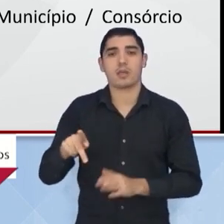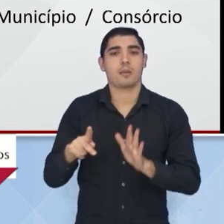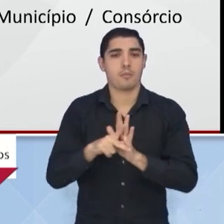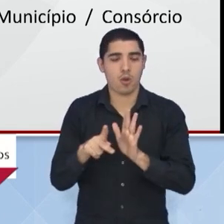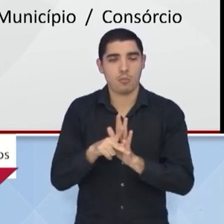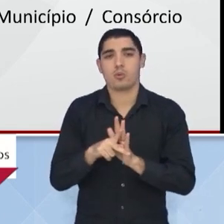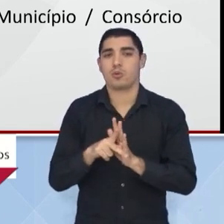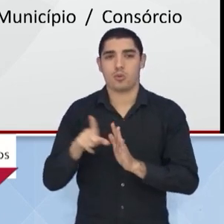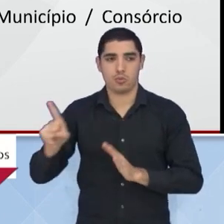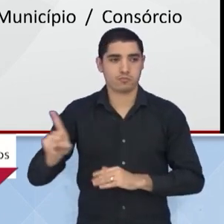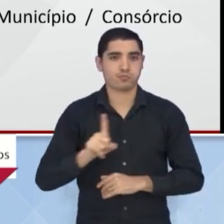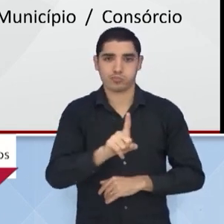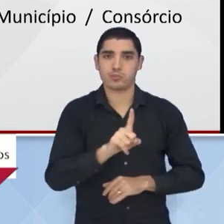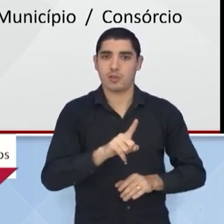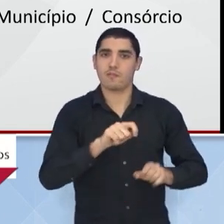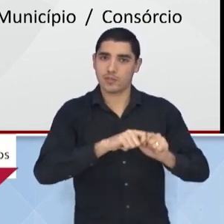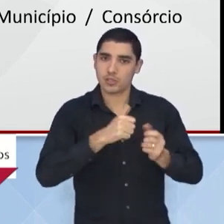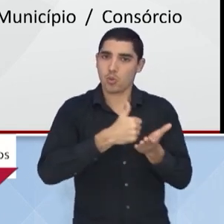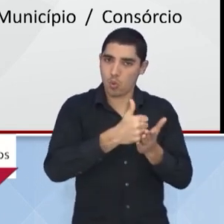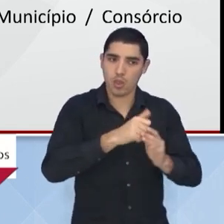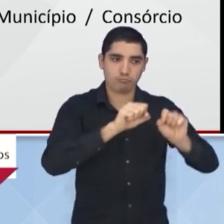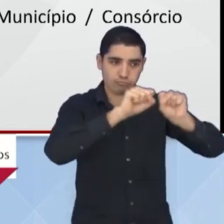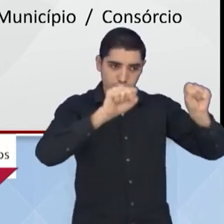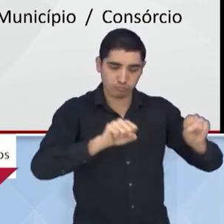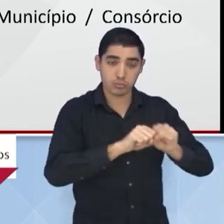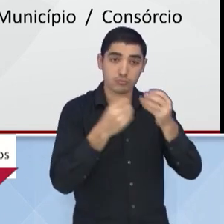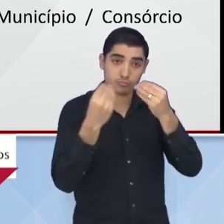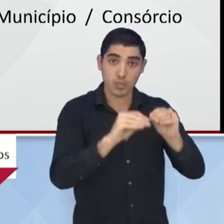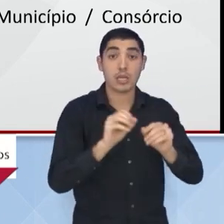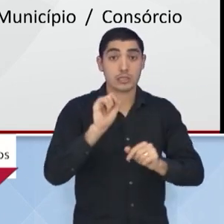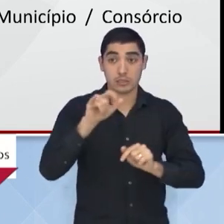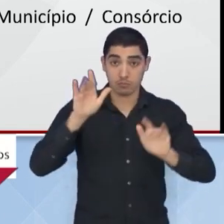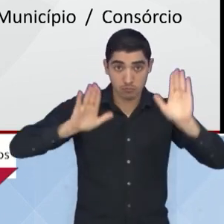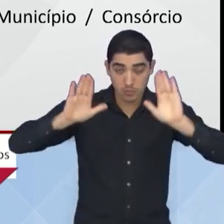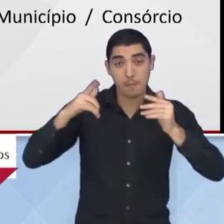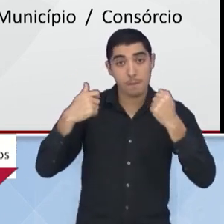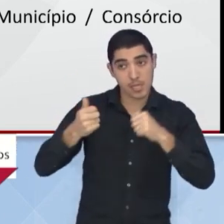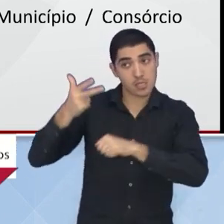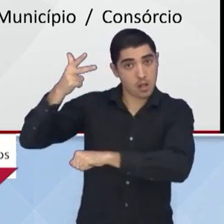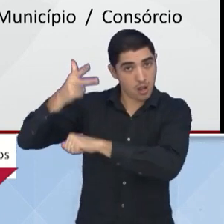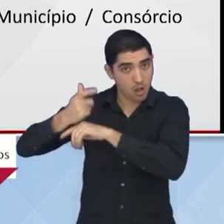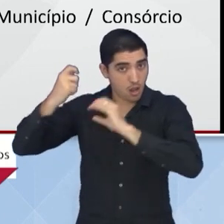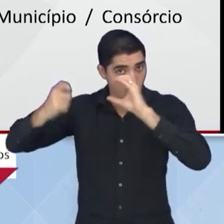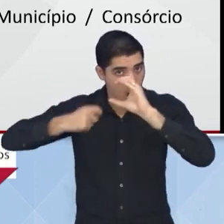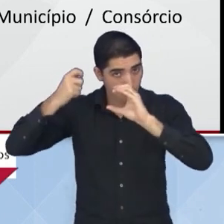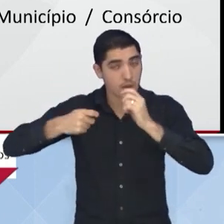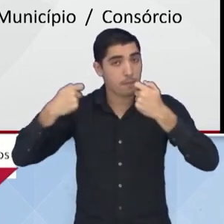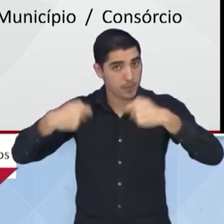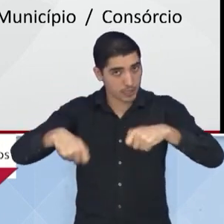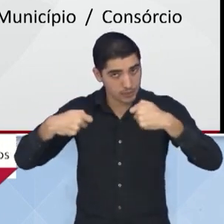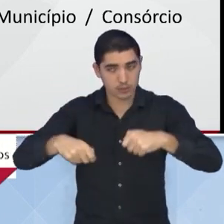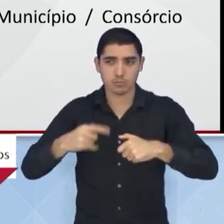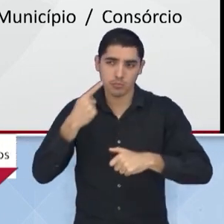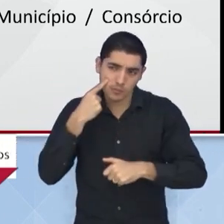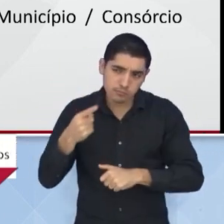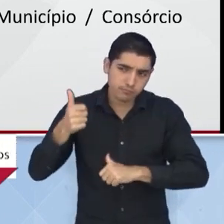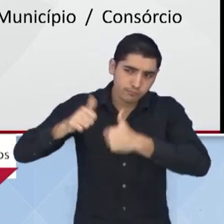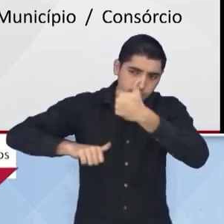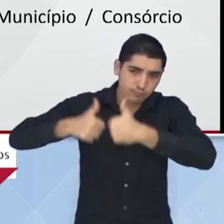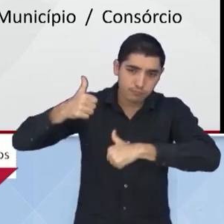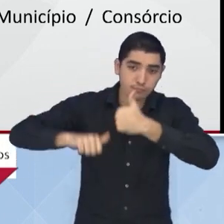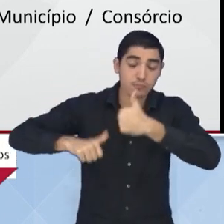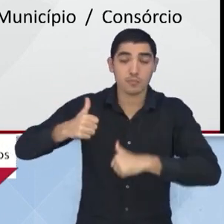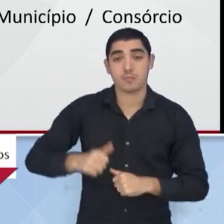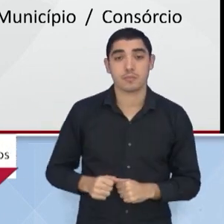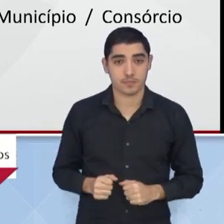desincumbidos disso mas como eu disse anteriormente tem que gravar e tem que motivar tá e as regras relativas à divulgação em sí